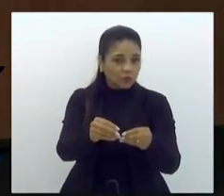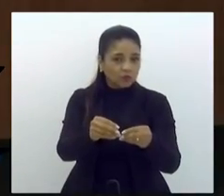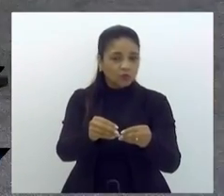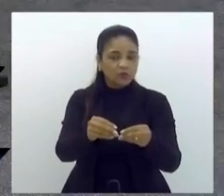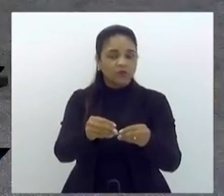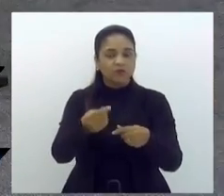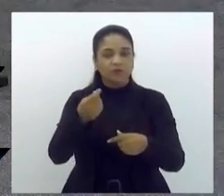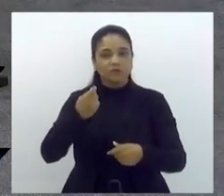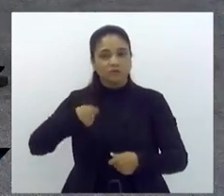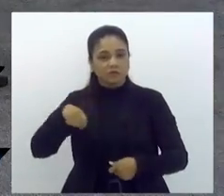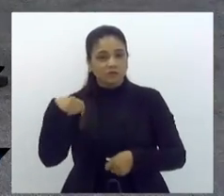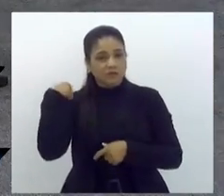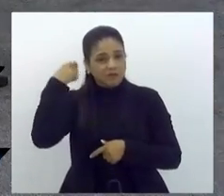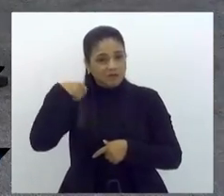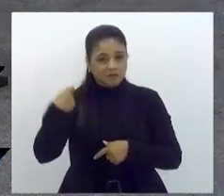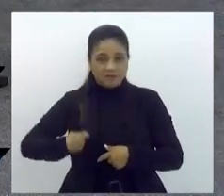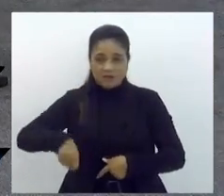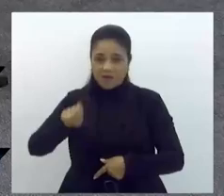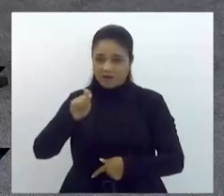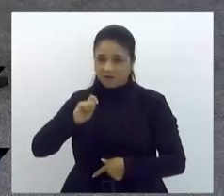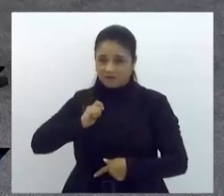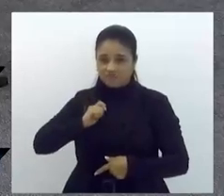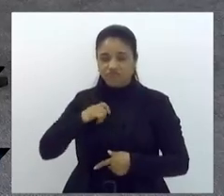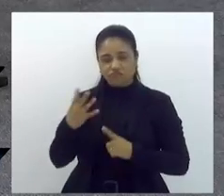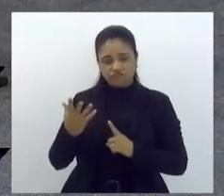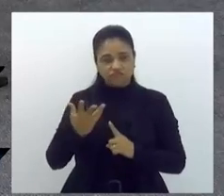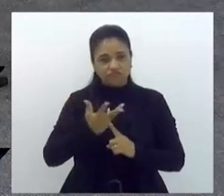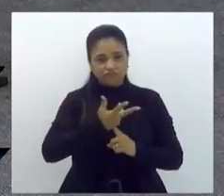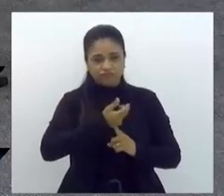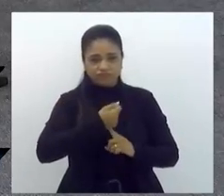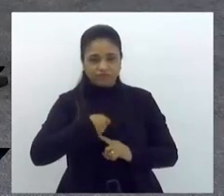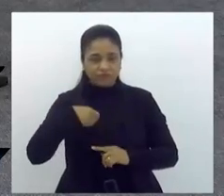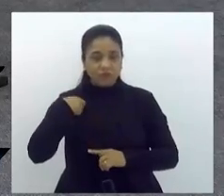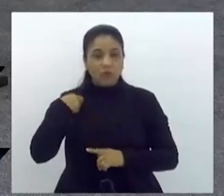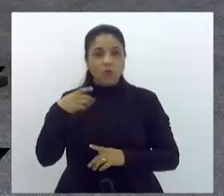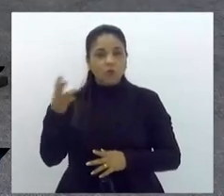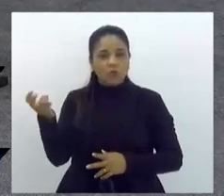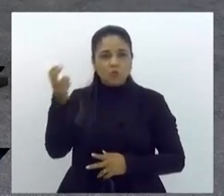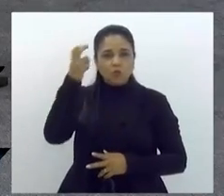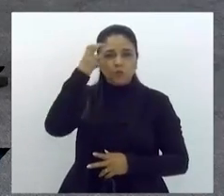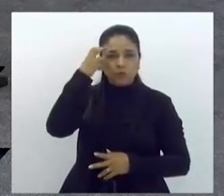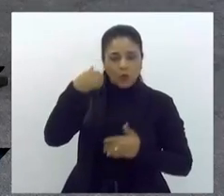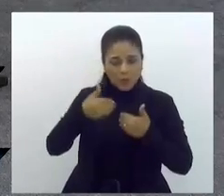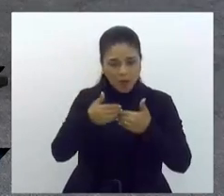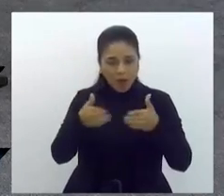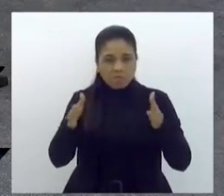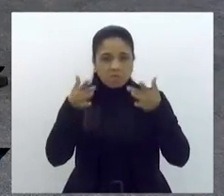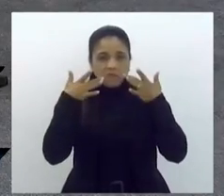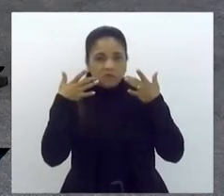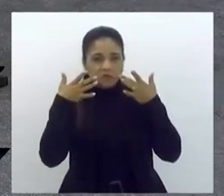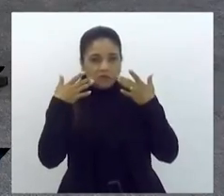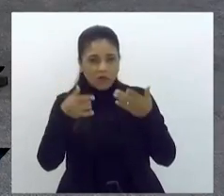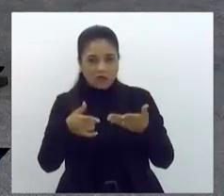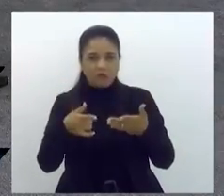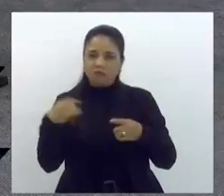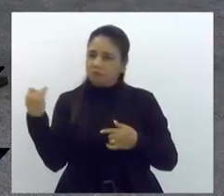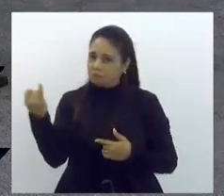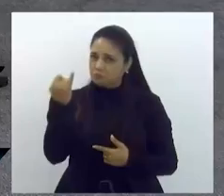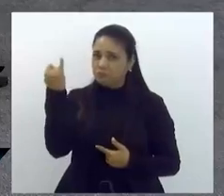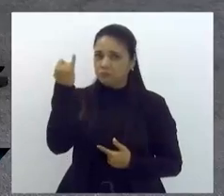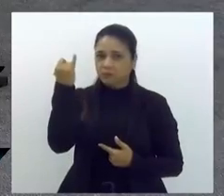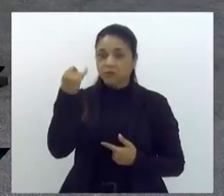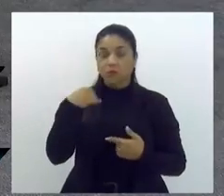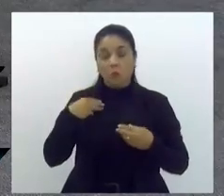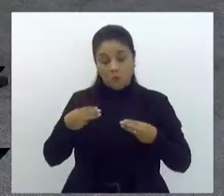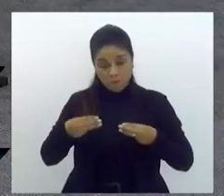de cultura que tem interesse na reabertura na requalificação daquele equipamento que é tão importante quando tivemos